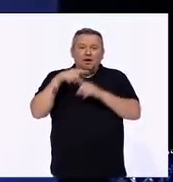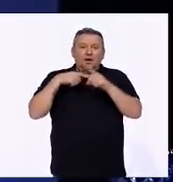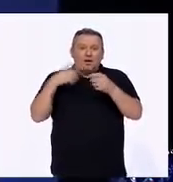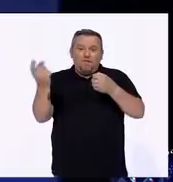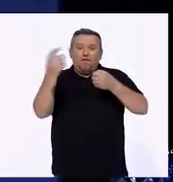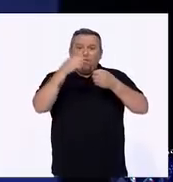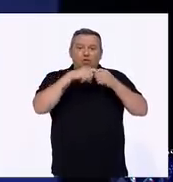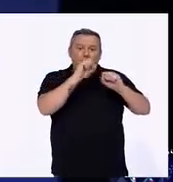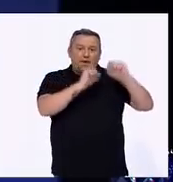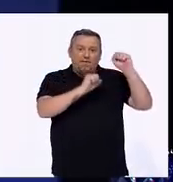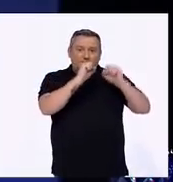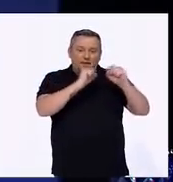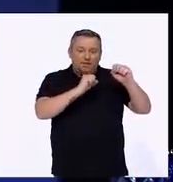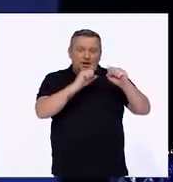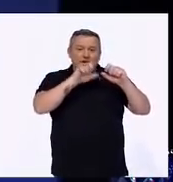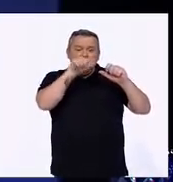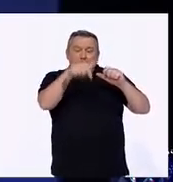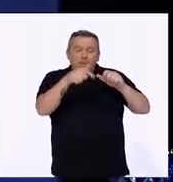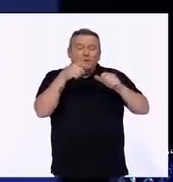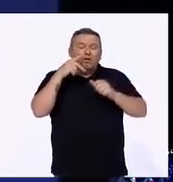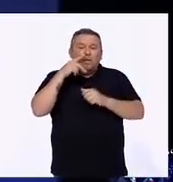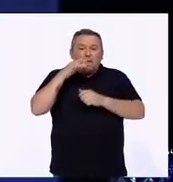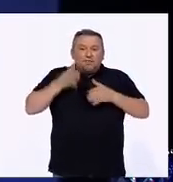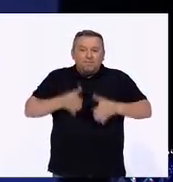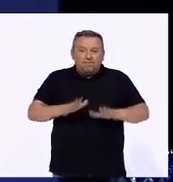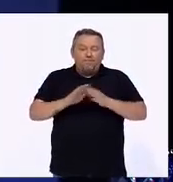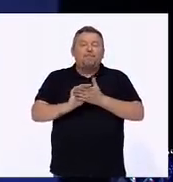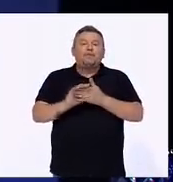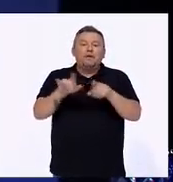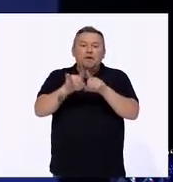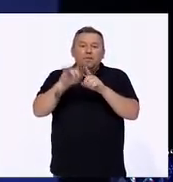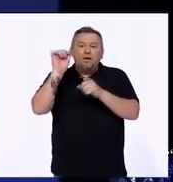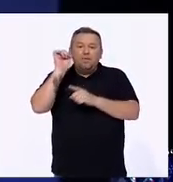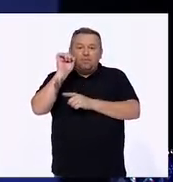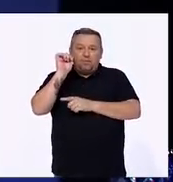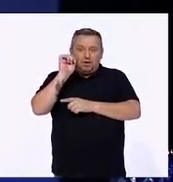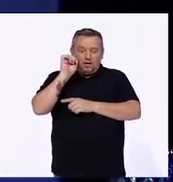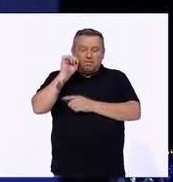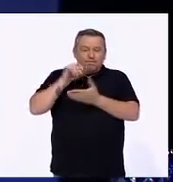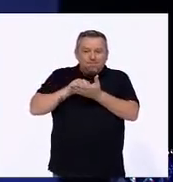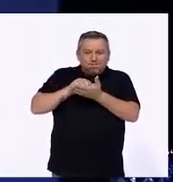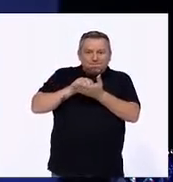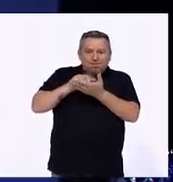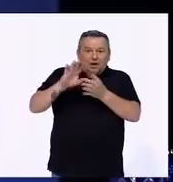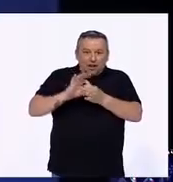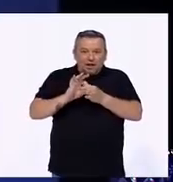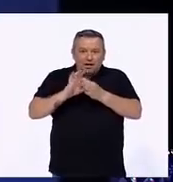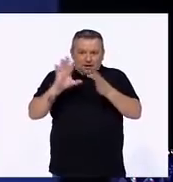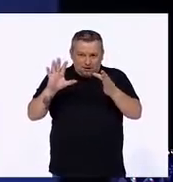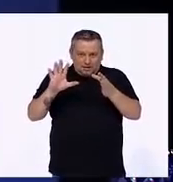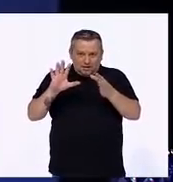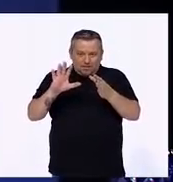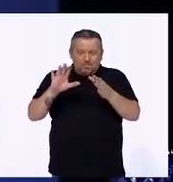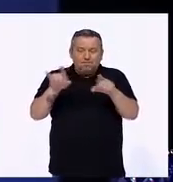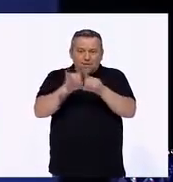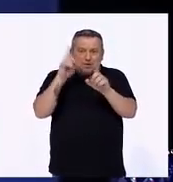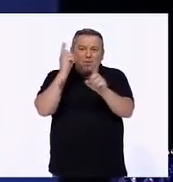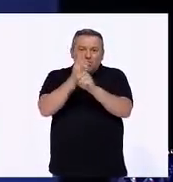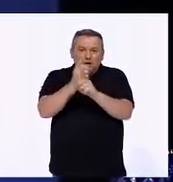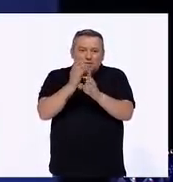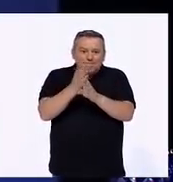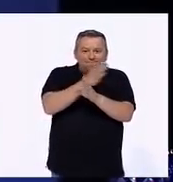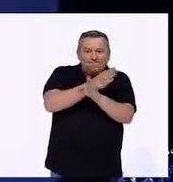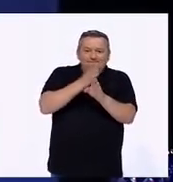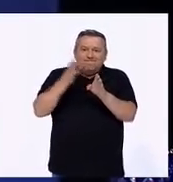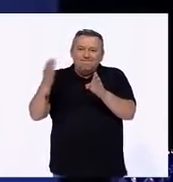para a fábrica depois do nascimento do filho. Mulher que foi demitida depois da licença maternidade, está cheio. Esse é um lado. E o outro lado é a